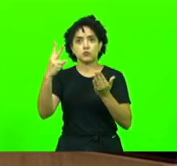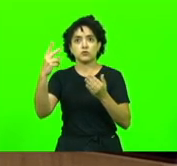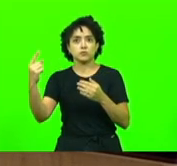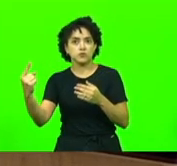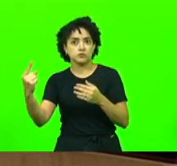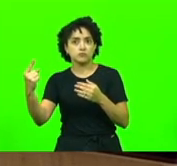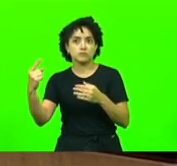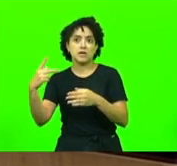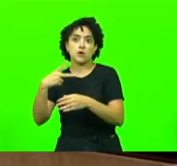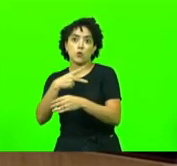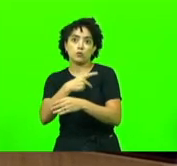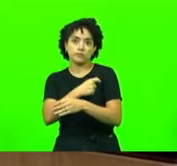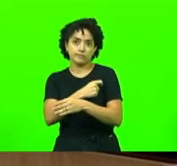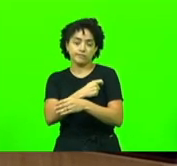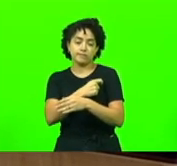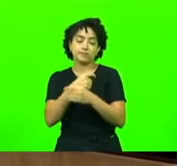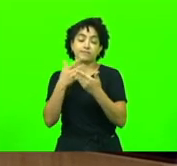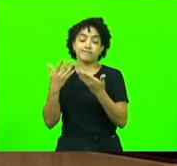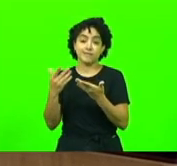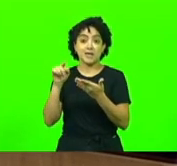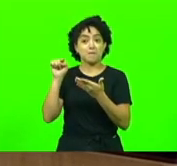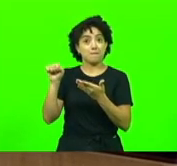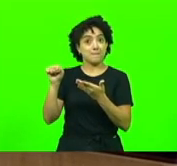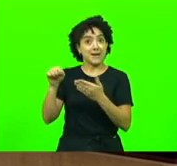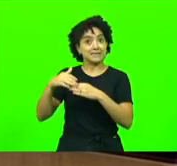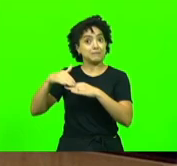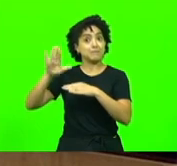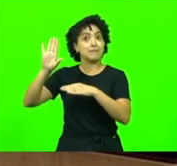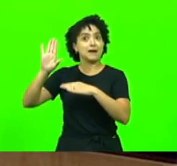É fato que em 2021 teve mais.